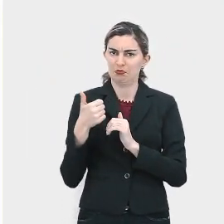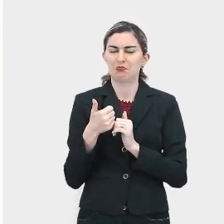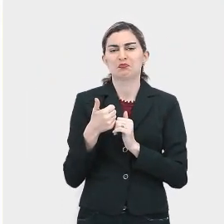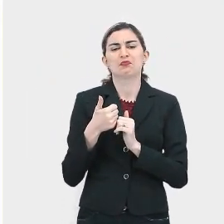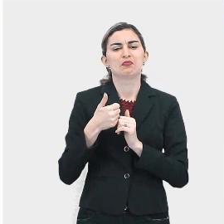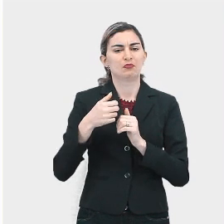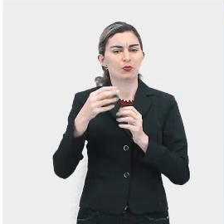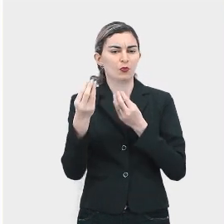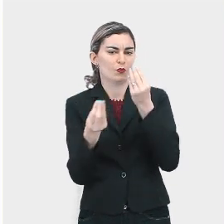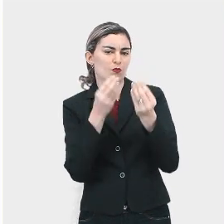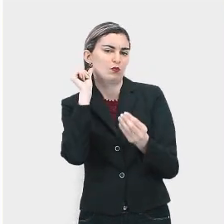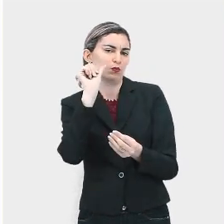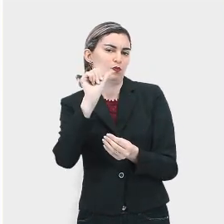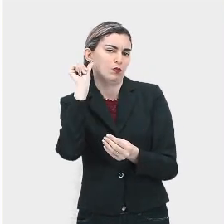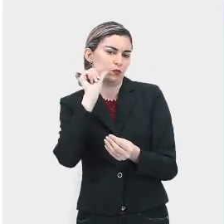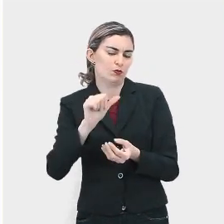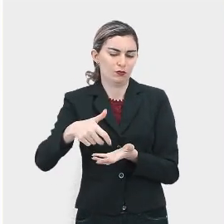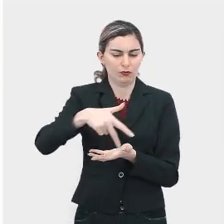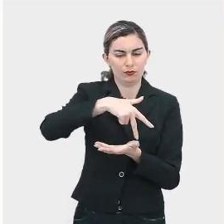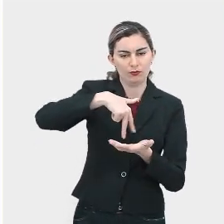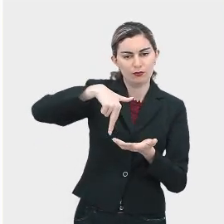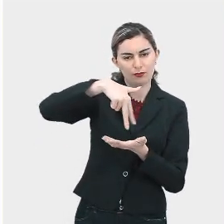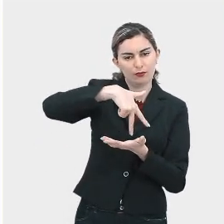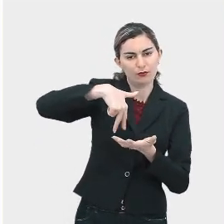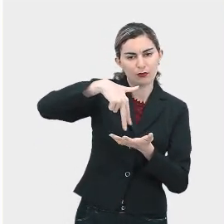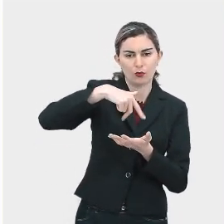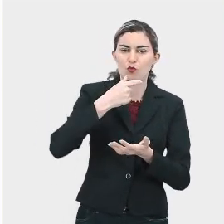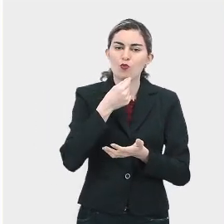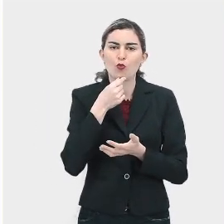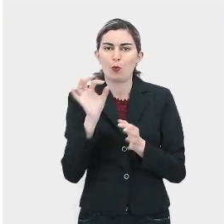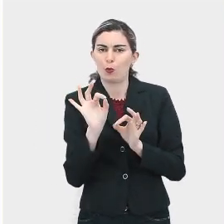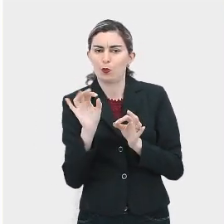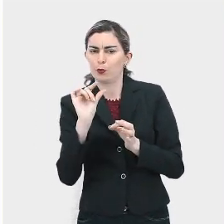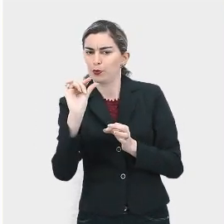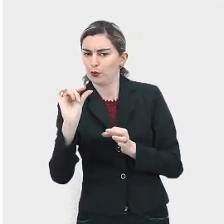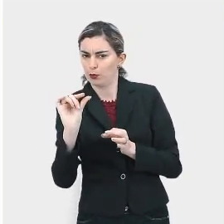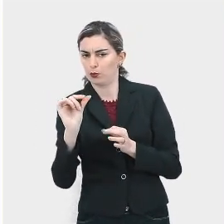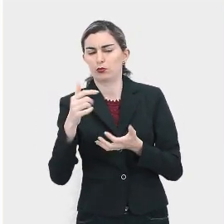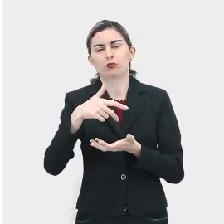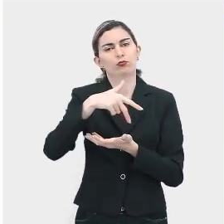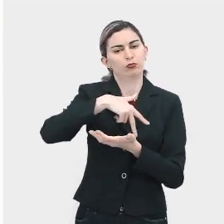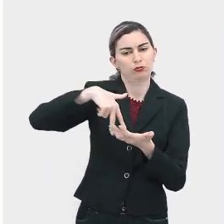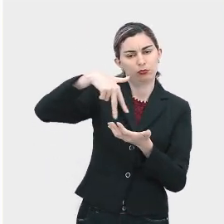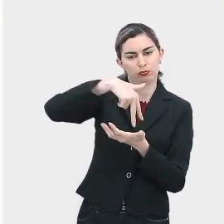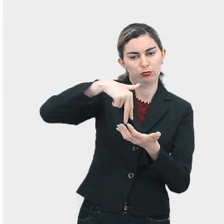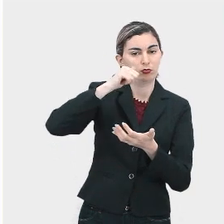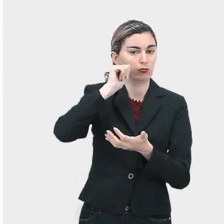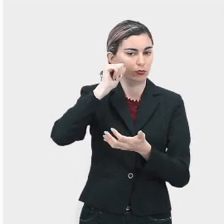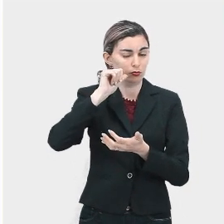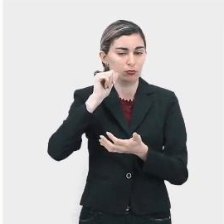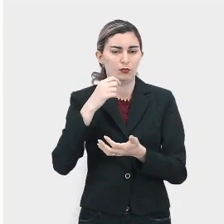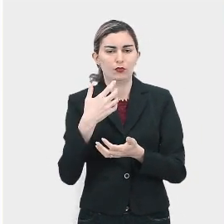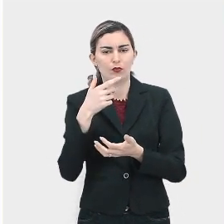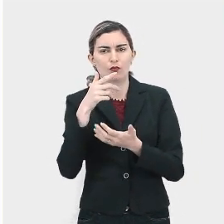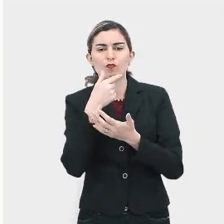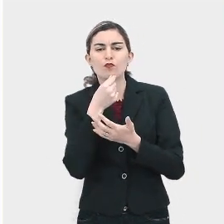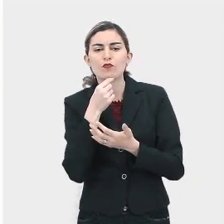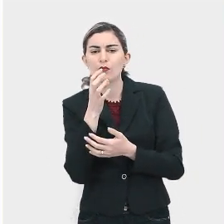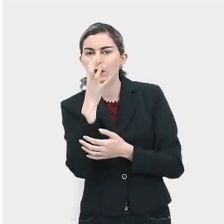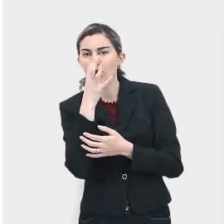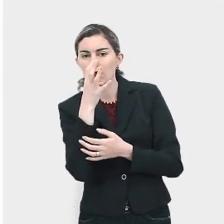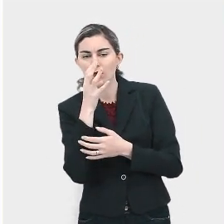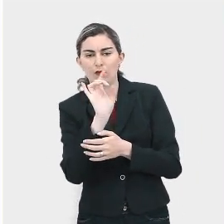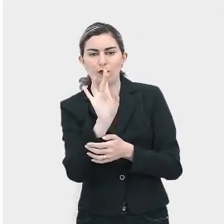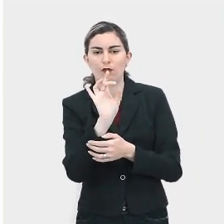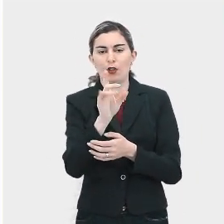bem peculiar, com mulheres dançando. Você já não vê tantos homens, a não ser os homens que estão apenas